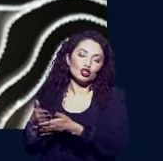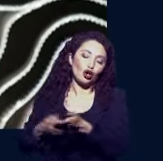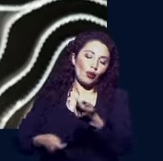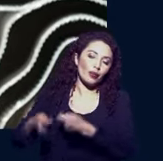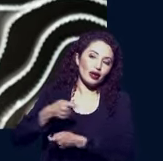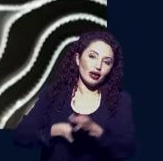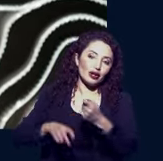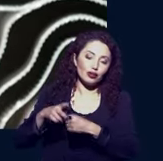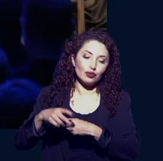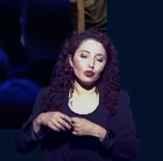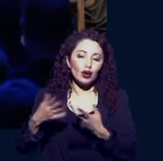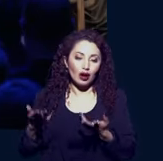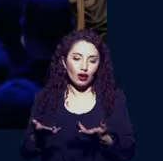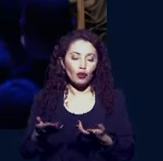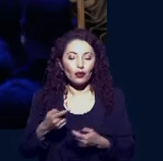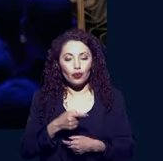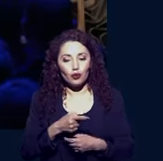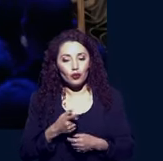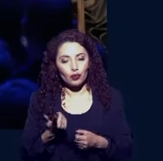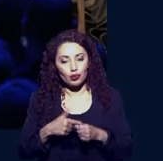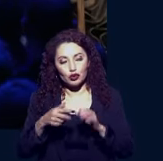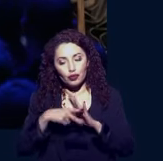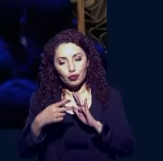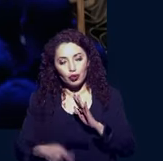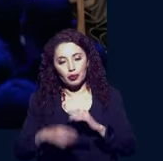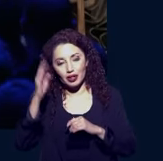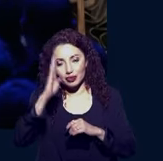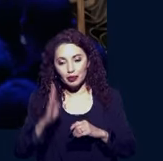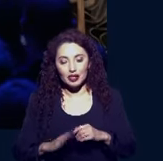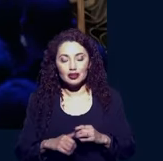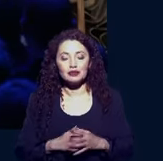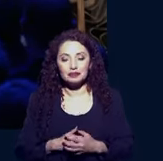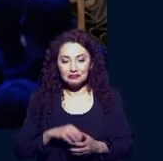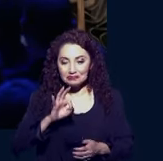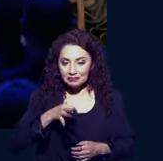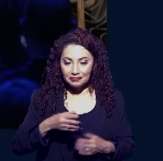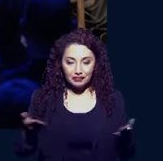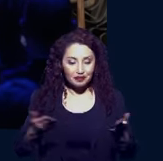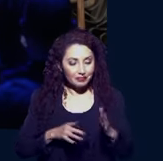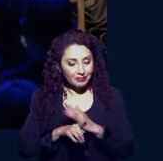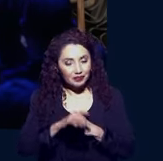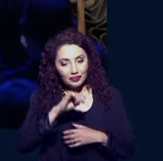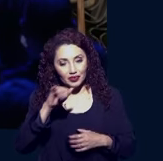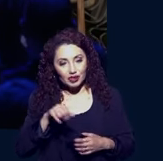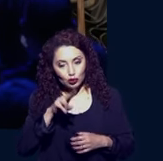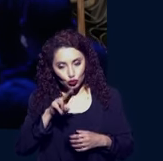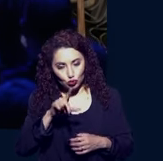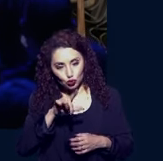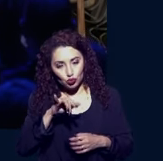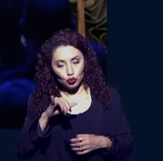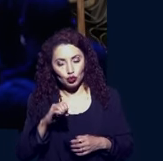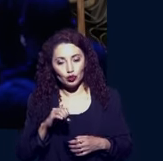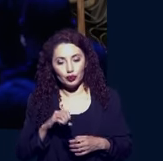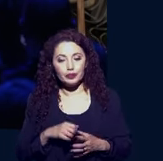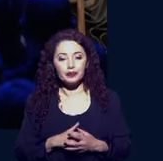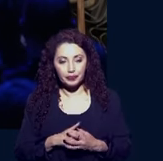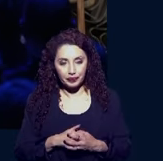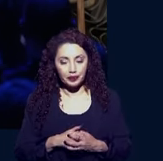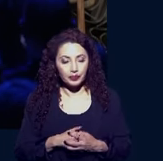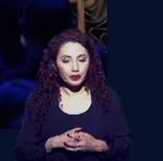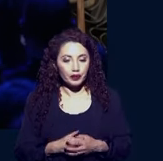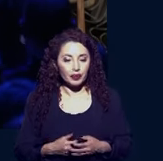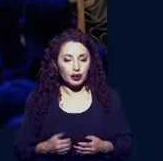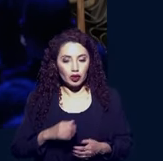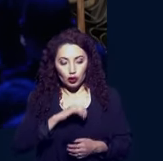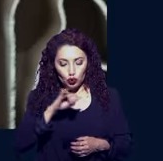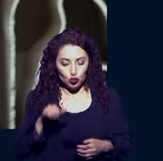produto brasileiro e e agora pro Júlio eh Júlio hoje